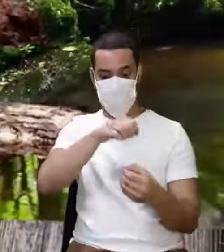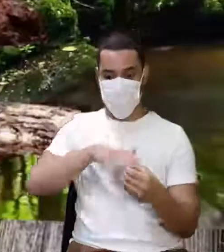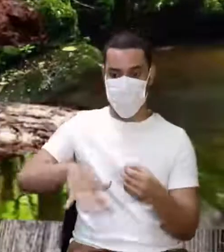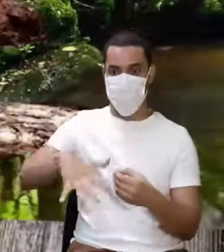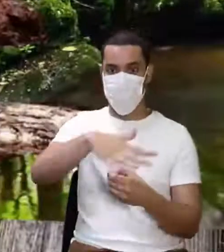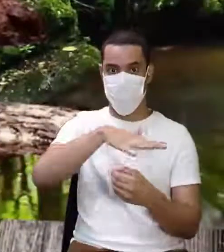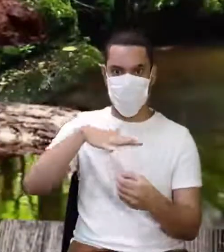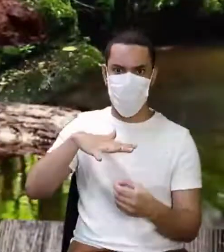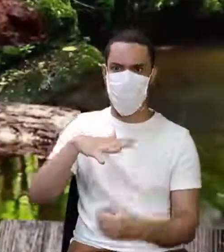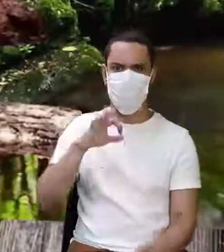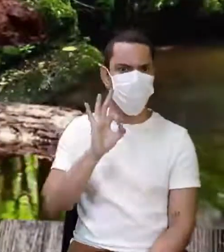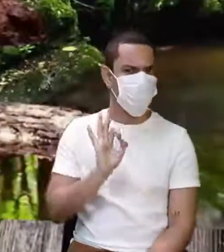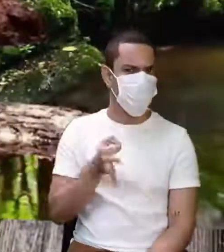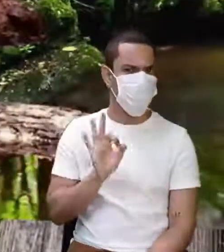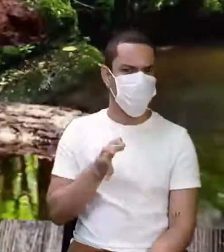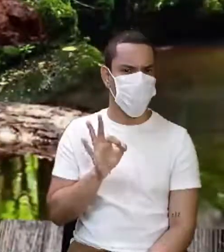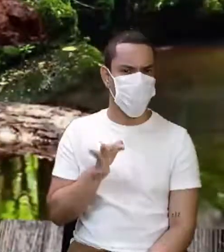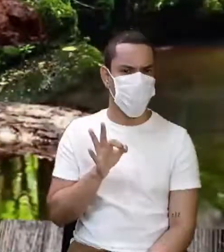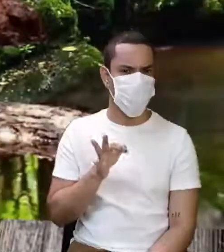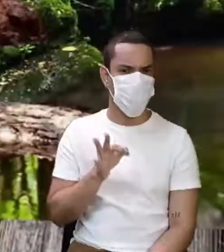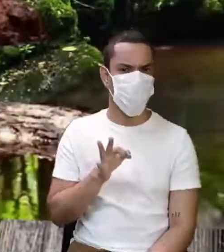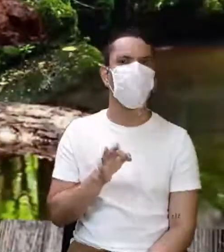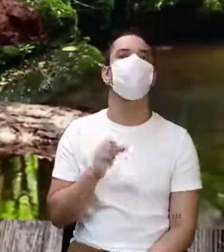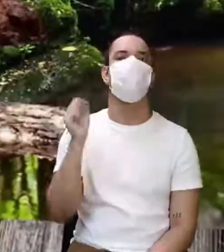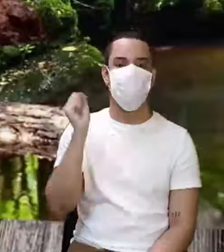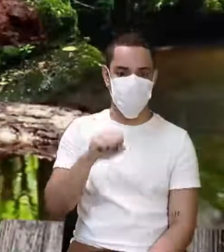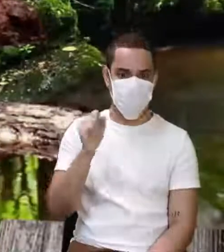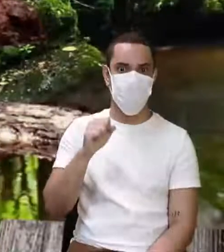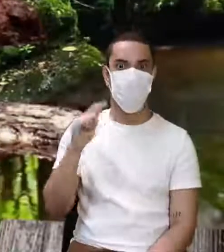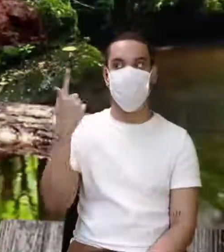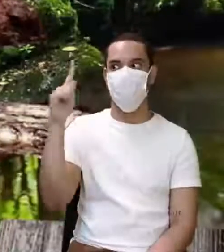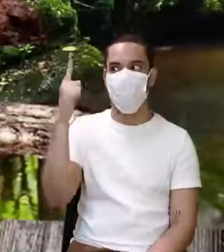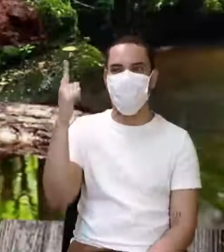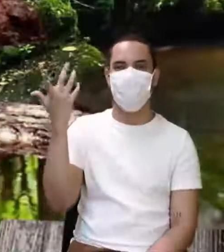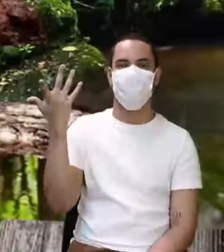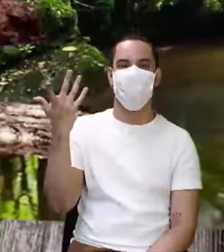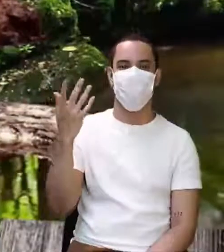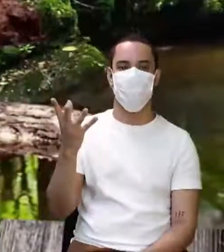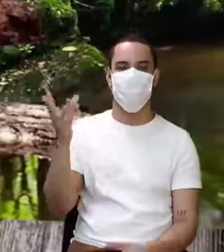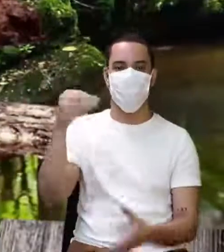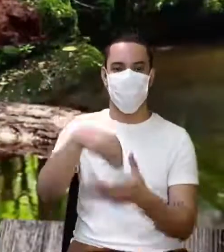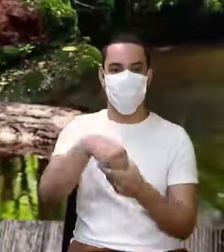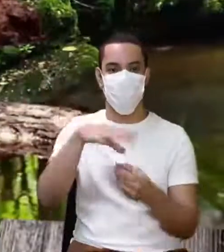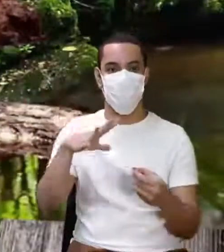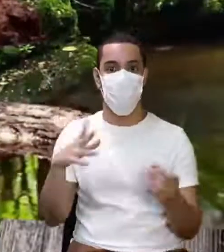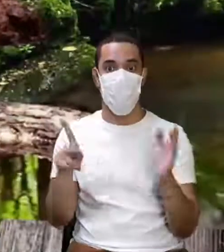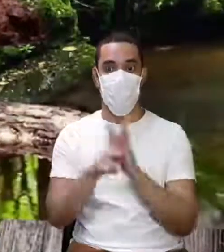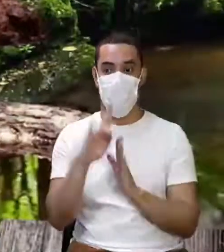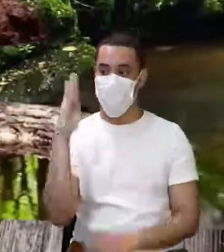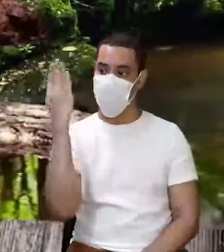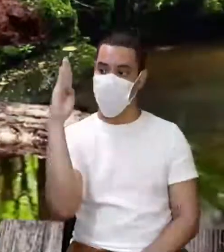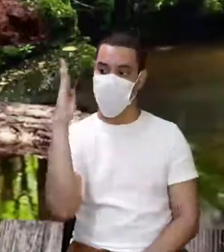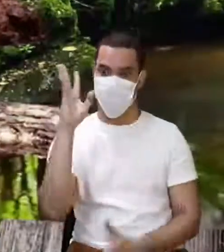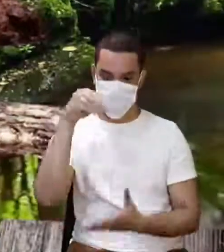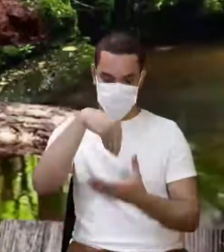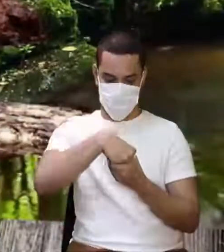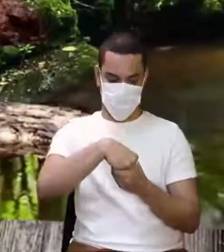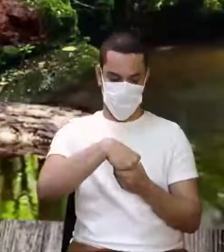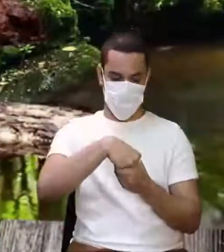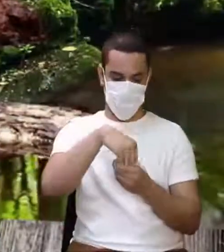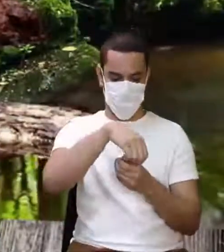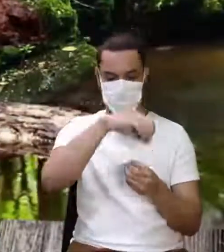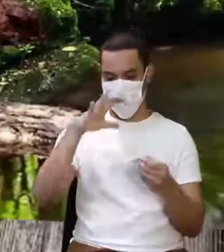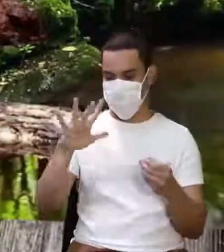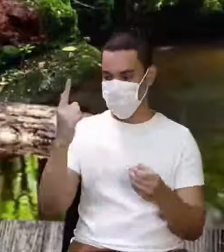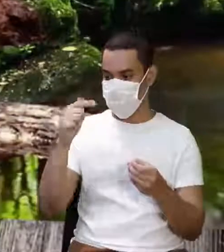fator intrínseco? O extrínseco, professor, é o geográfico. E o intrínseco, o biológico,